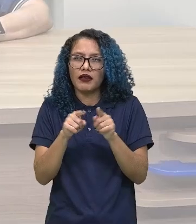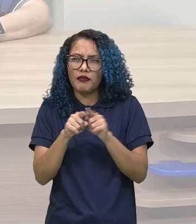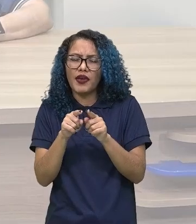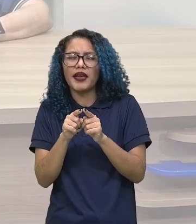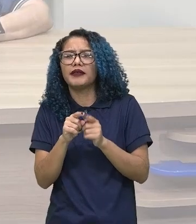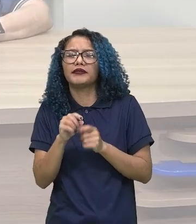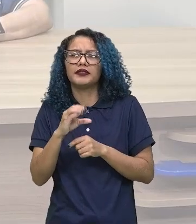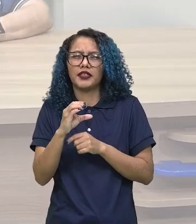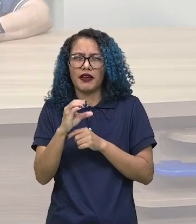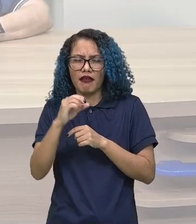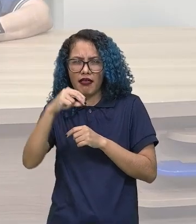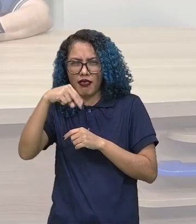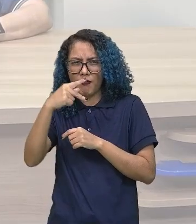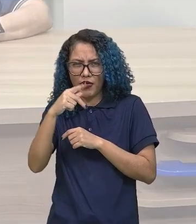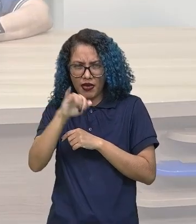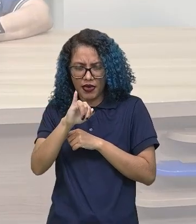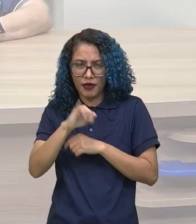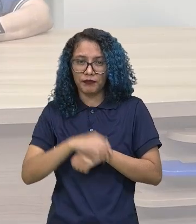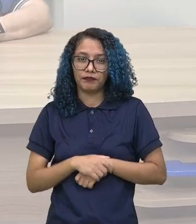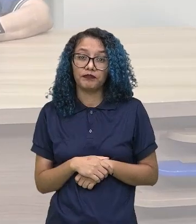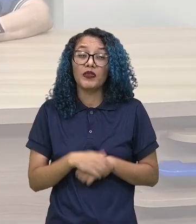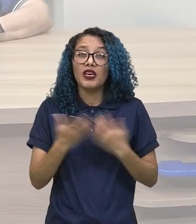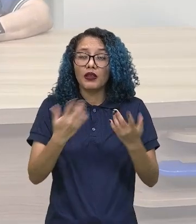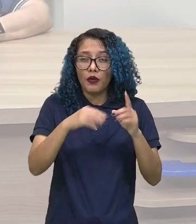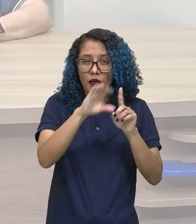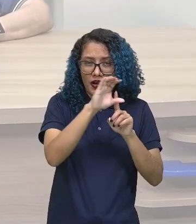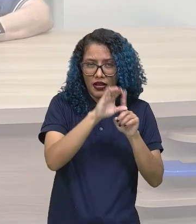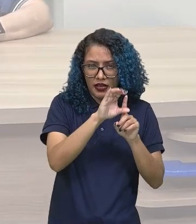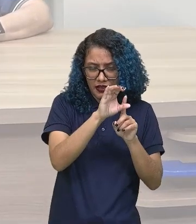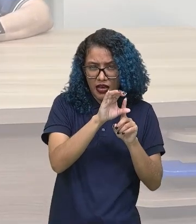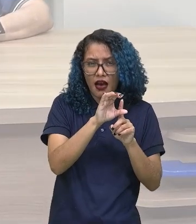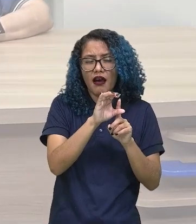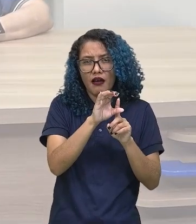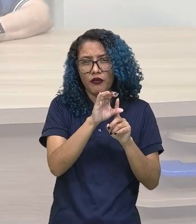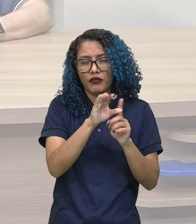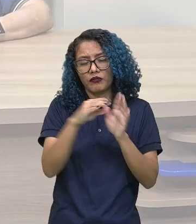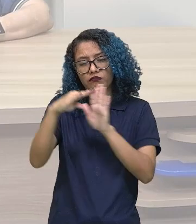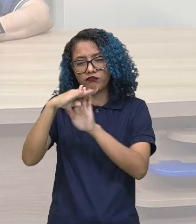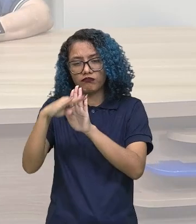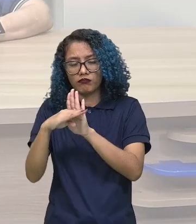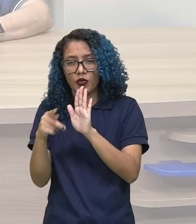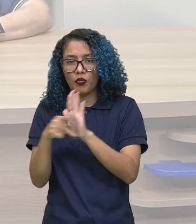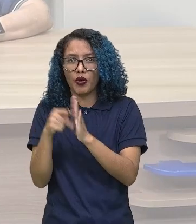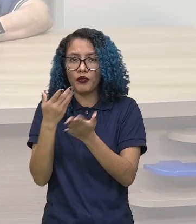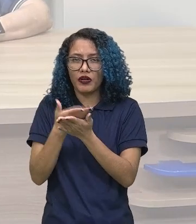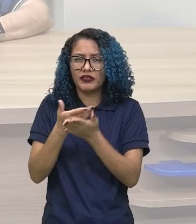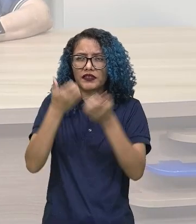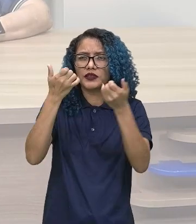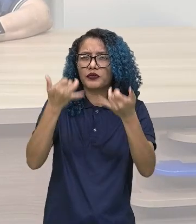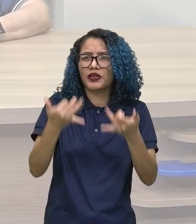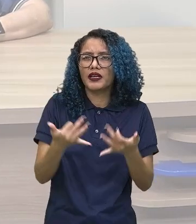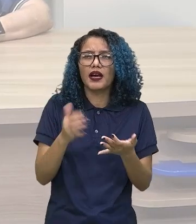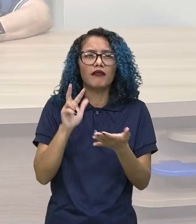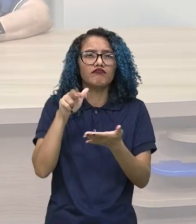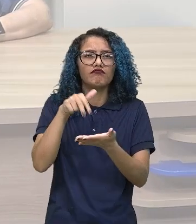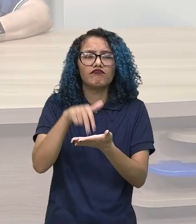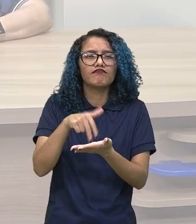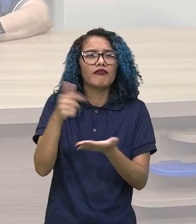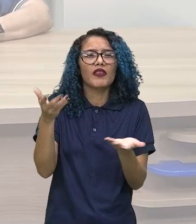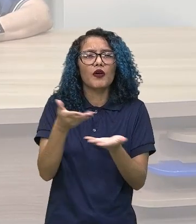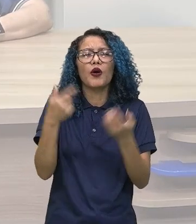O calendário de série e o cronograma de aula, por que nós vamos abordar aqui nessa jornada técnica, né?